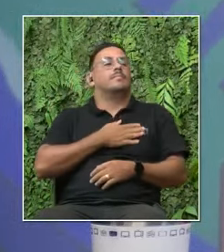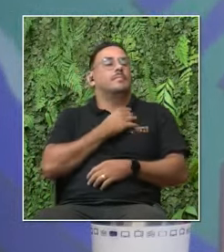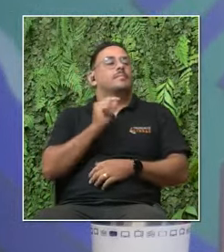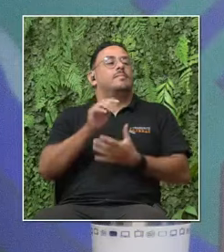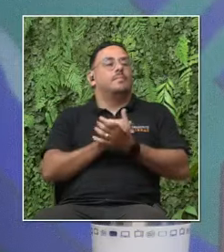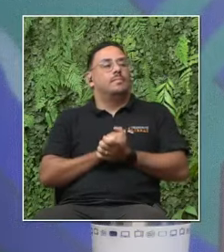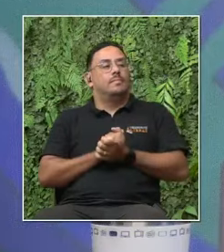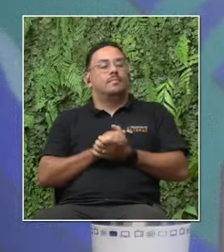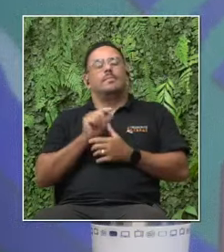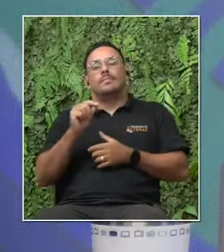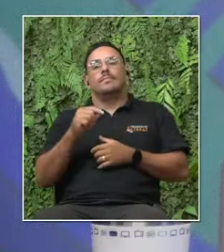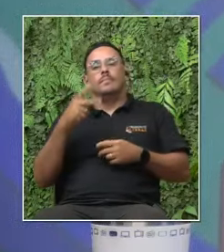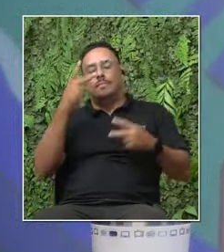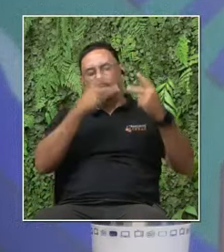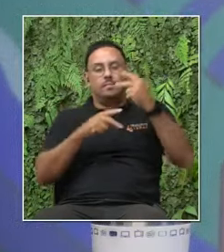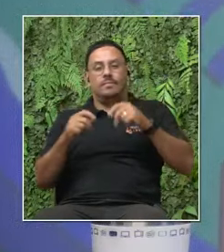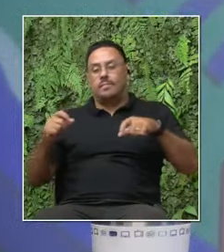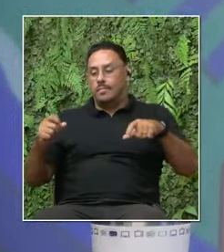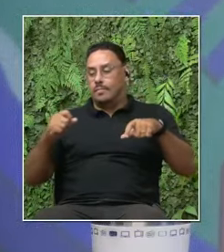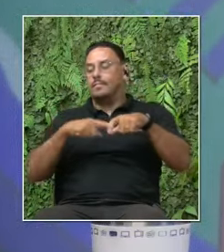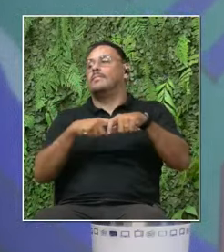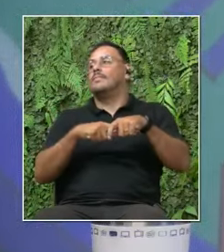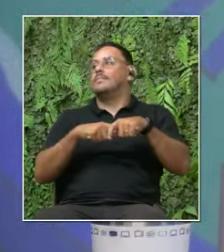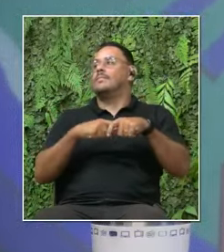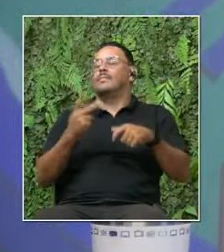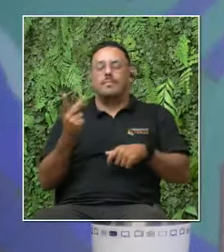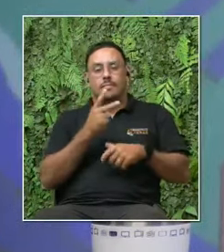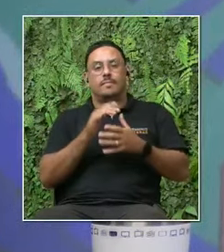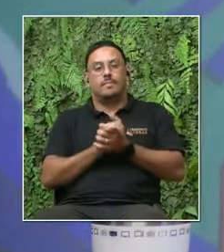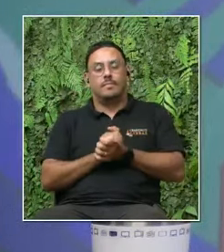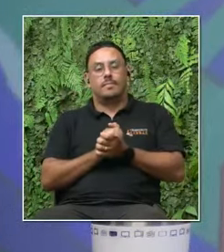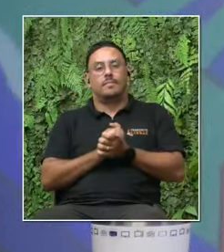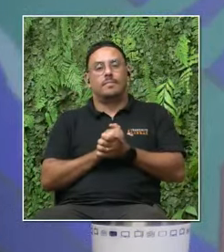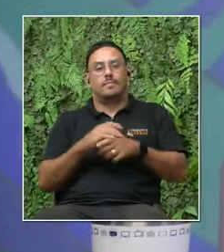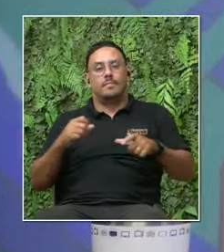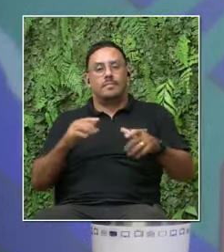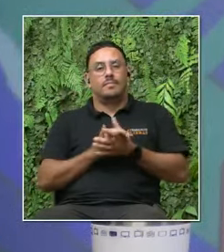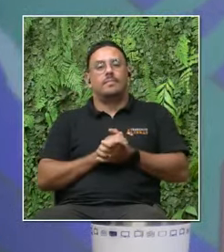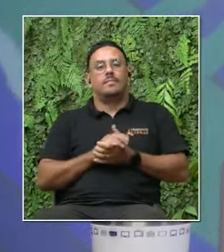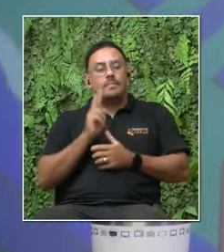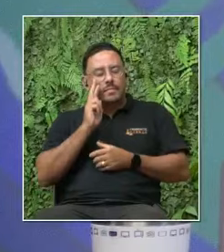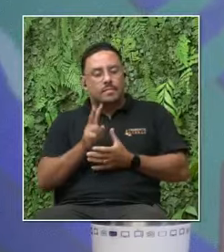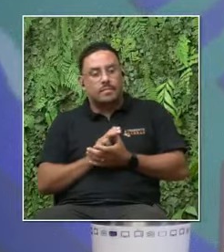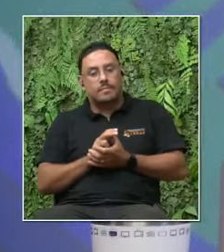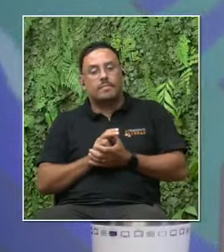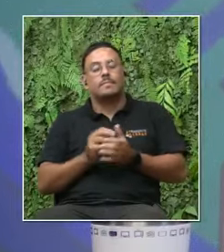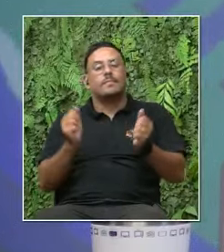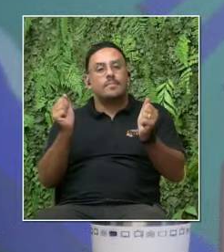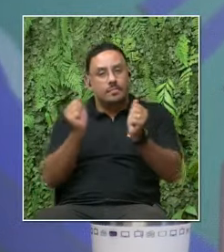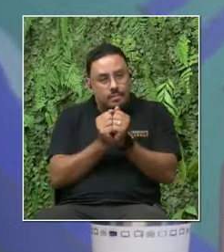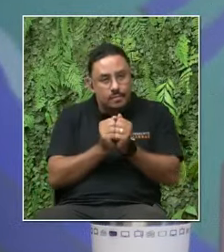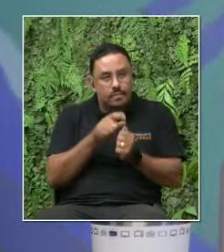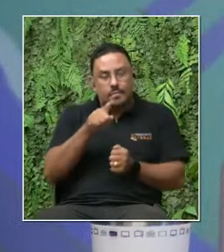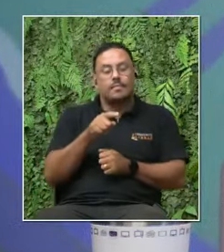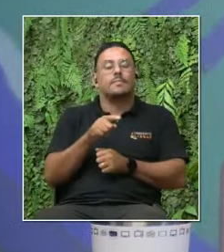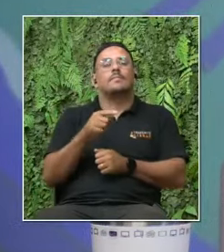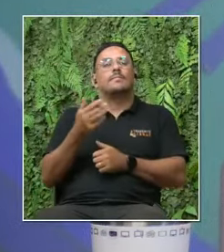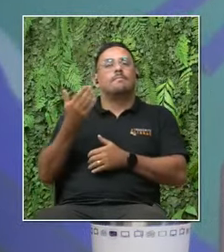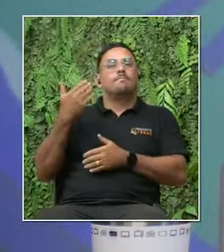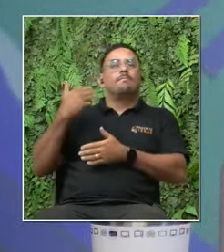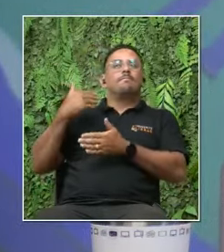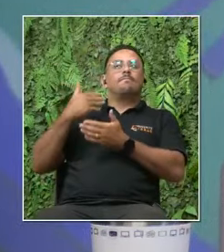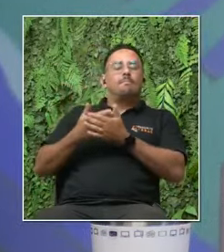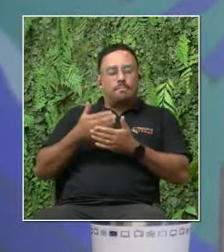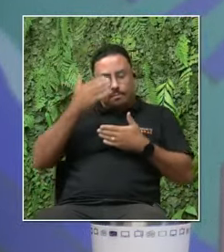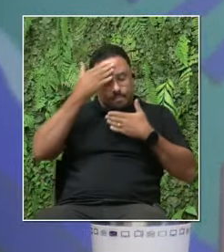ouvir que é o som dos gols na pelos nossos narradores você que tá aí com a gente desde o início da